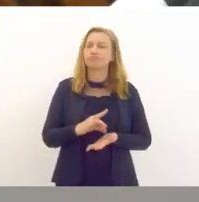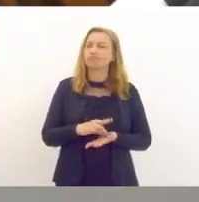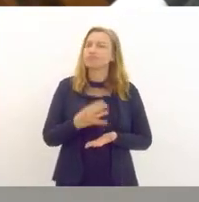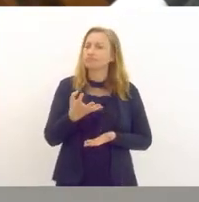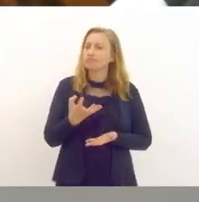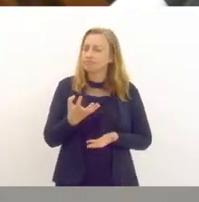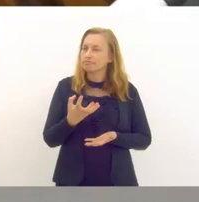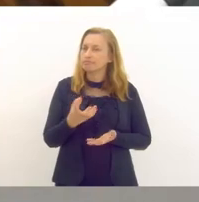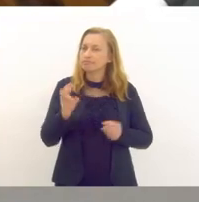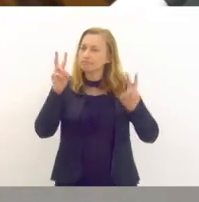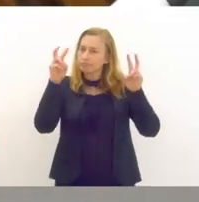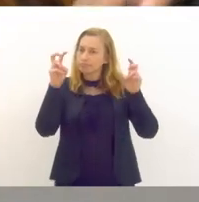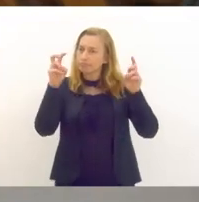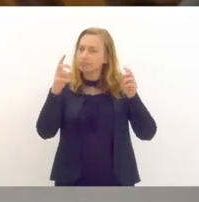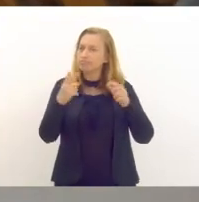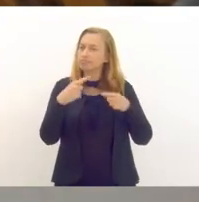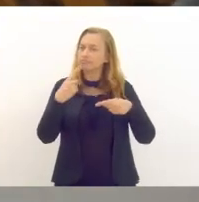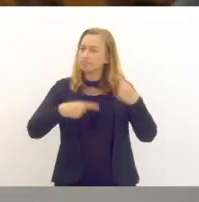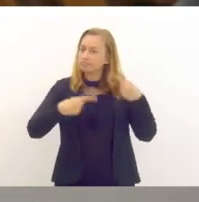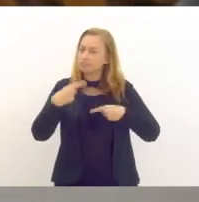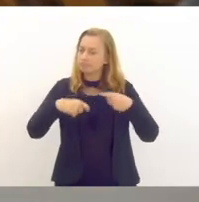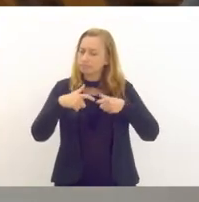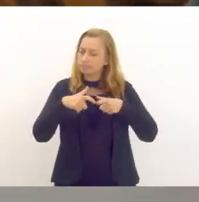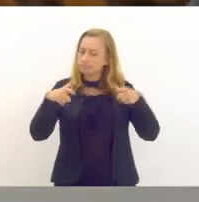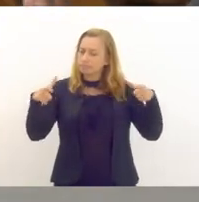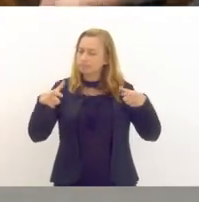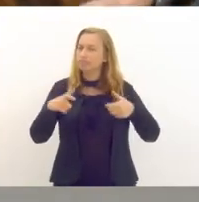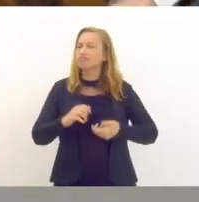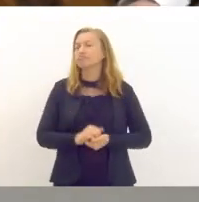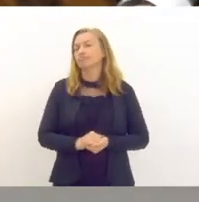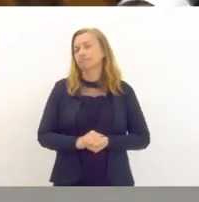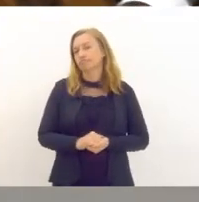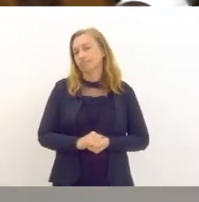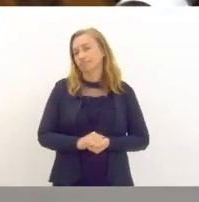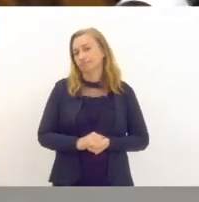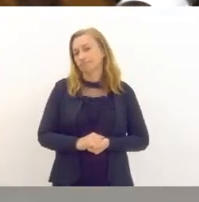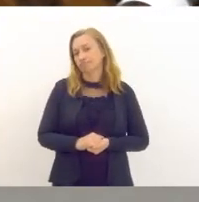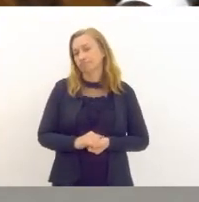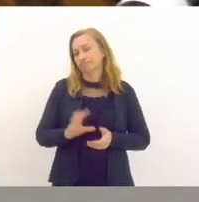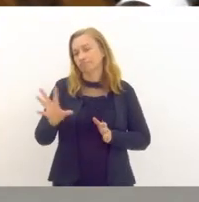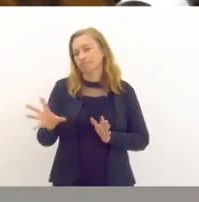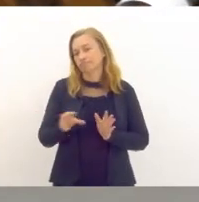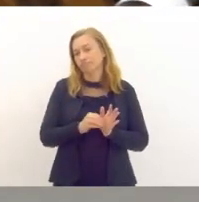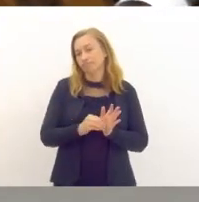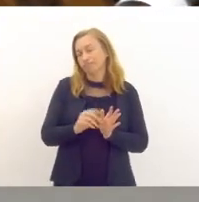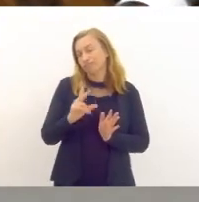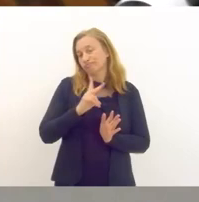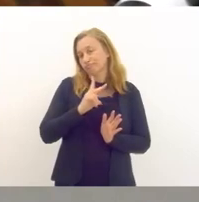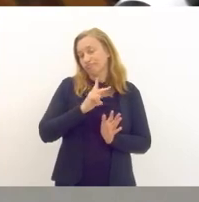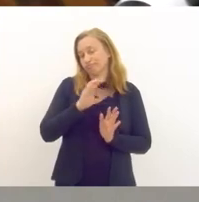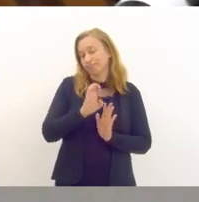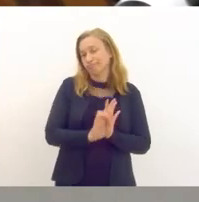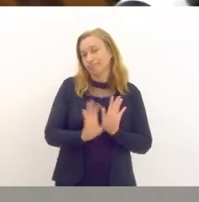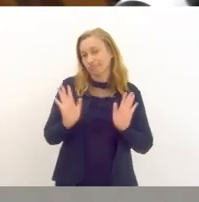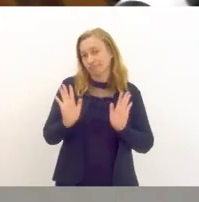puxar o tema para uma ampla discussão senão eu não estaria emendando meu próprio